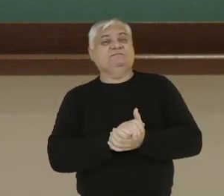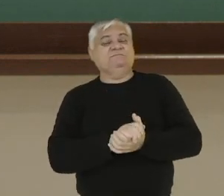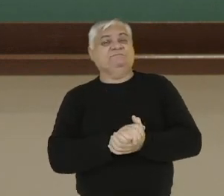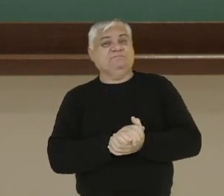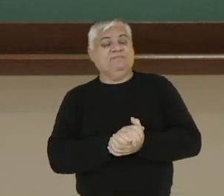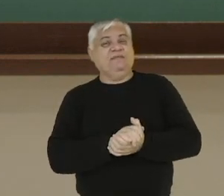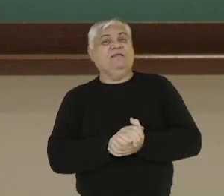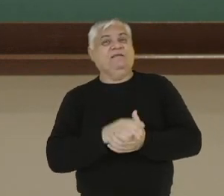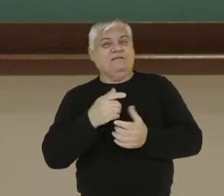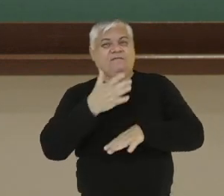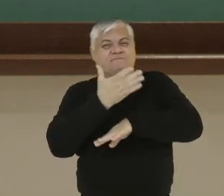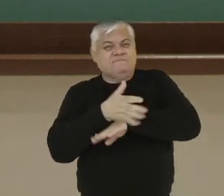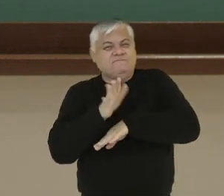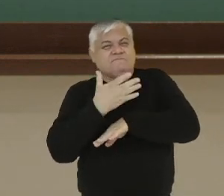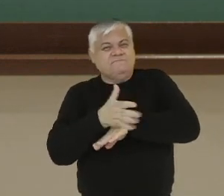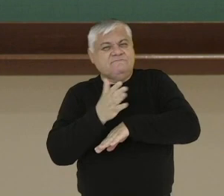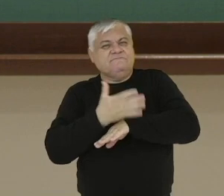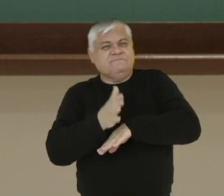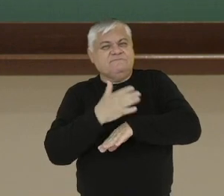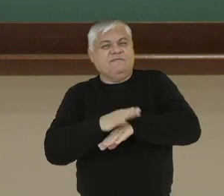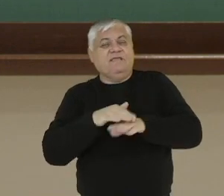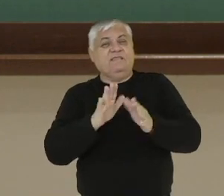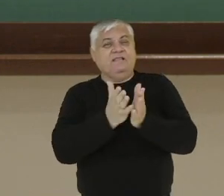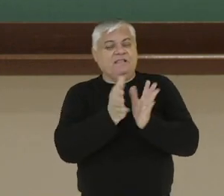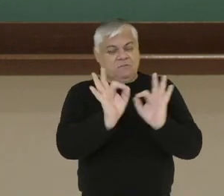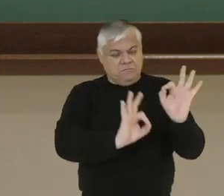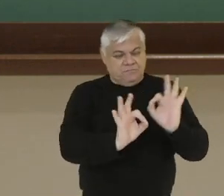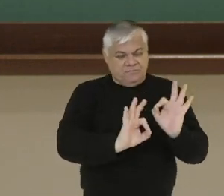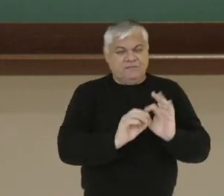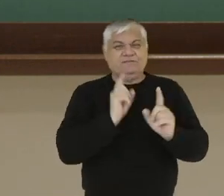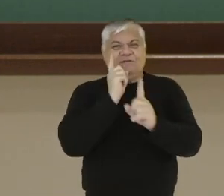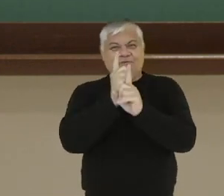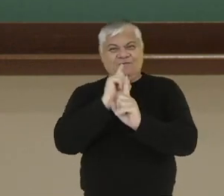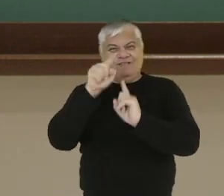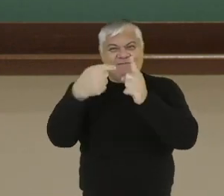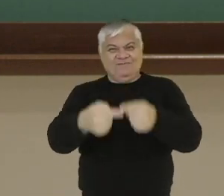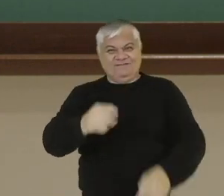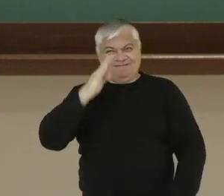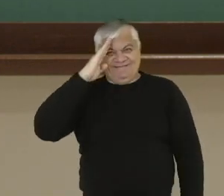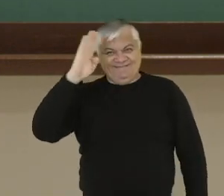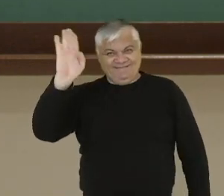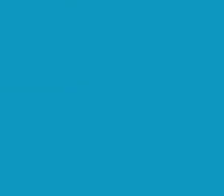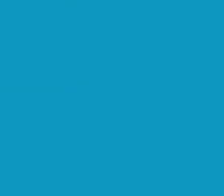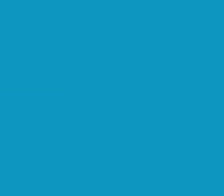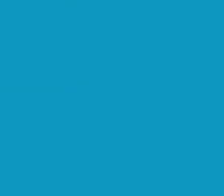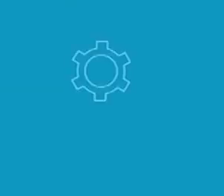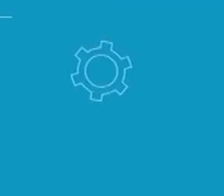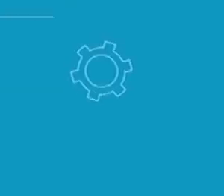faça direitinho os exercícios, deixe o seu caderno em ordem e a gente se encontra numa próxima aula. Até lá!